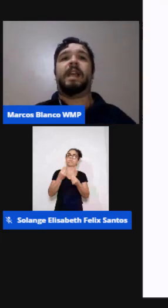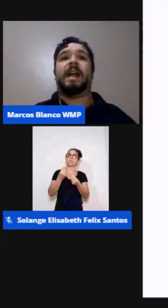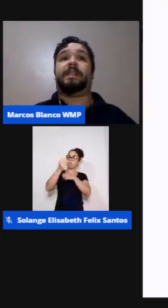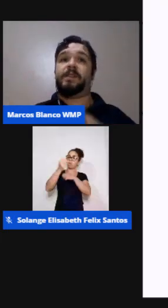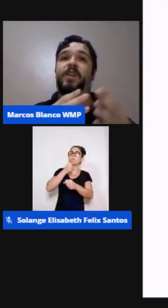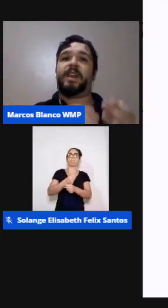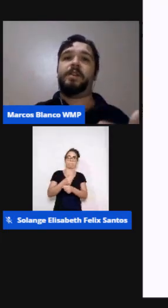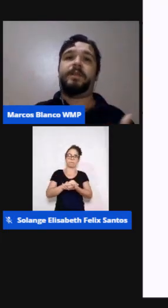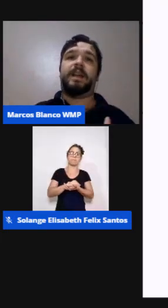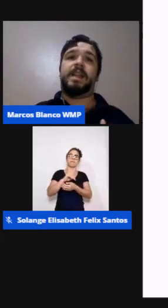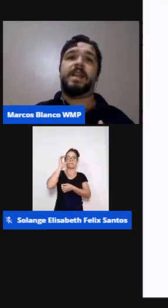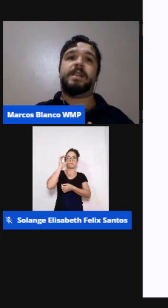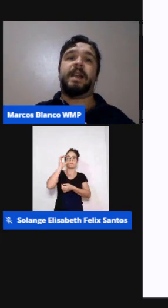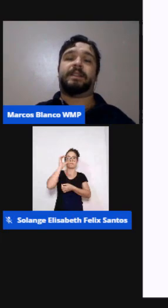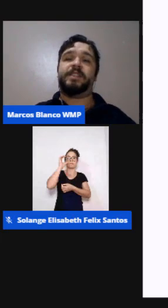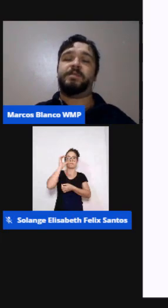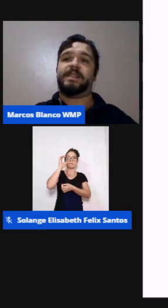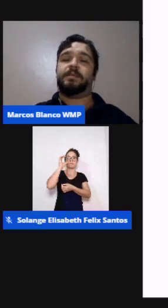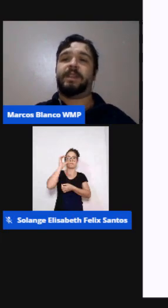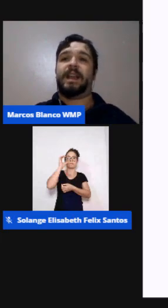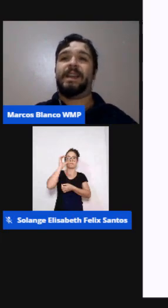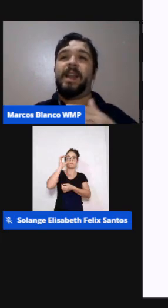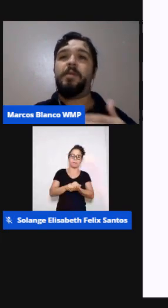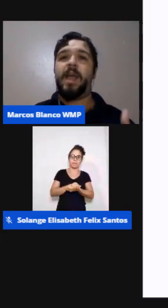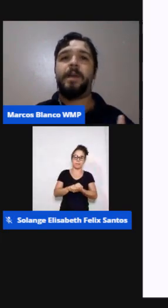1962, que foi que nem eu falei, a